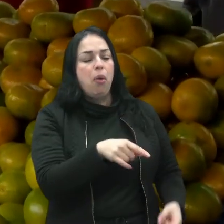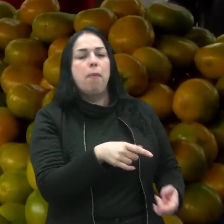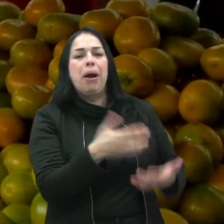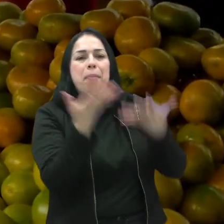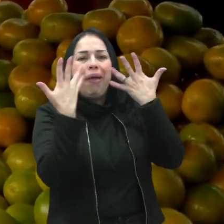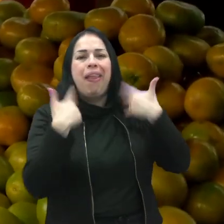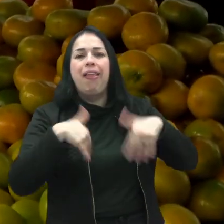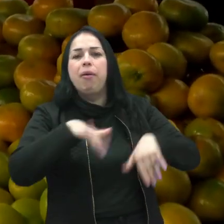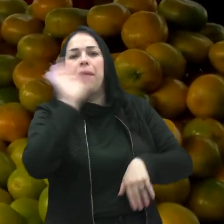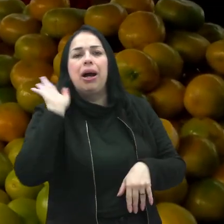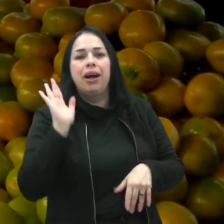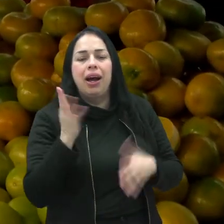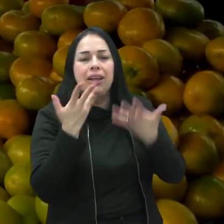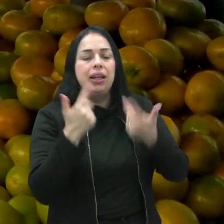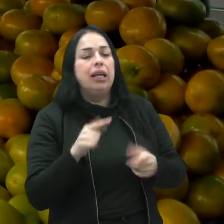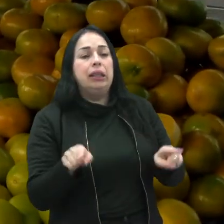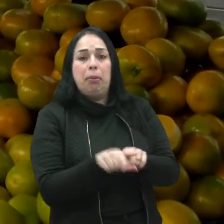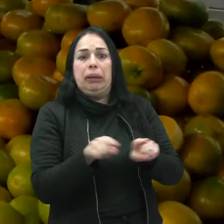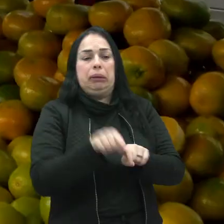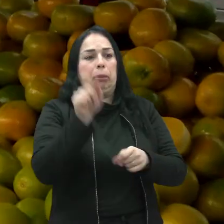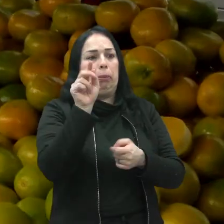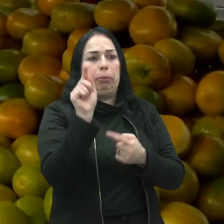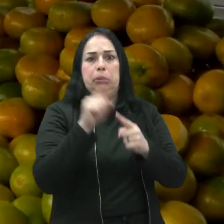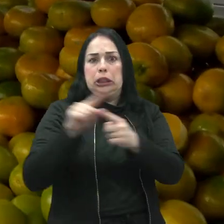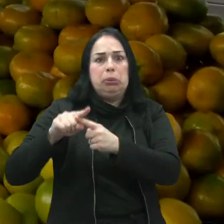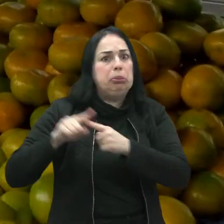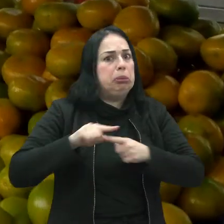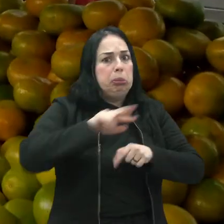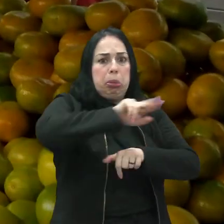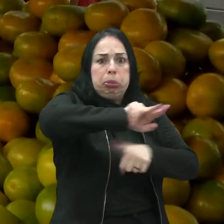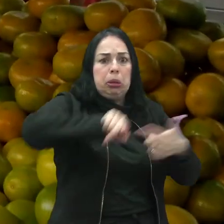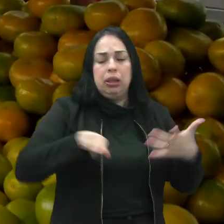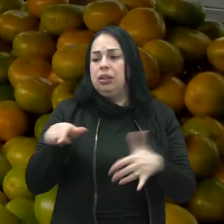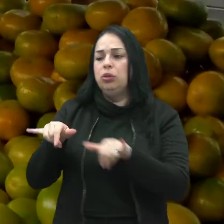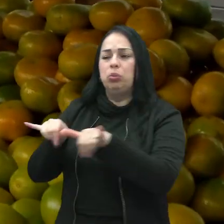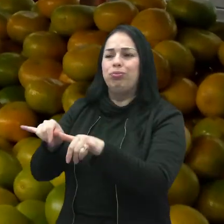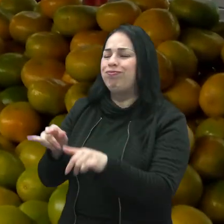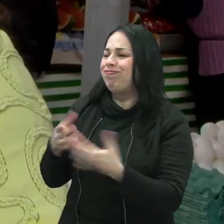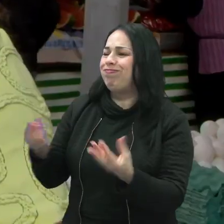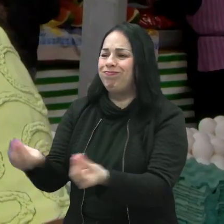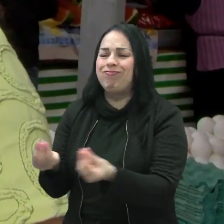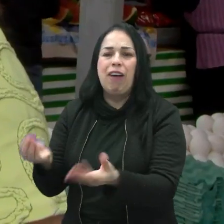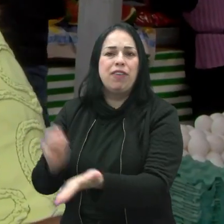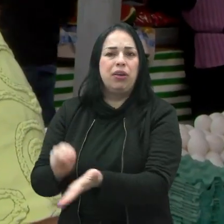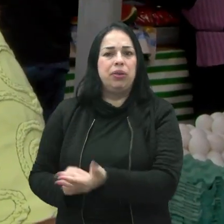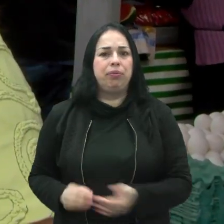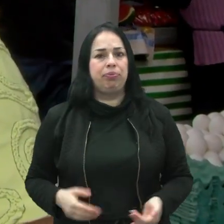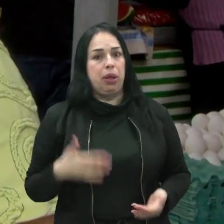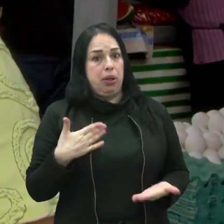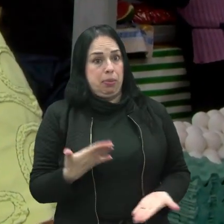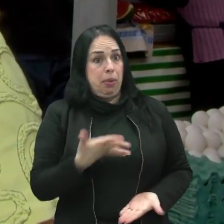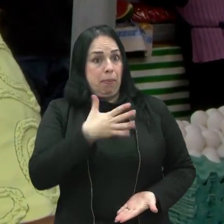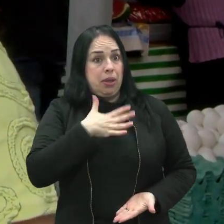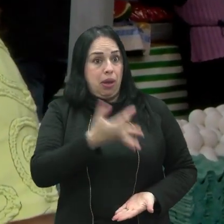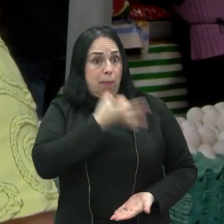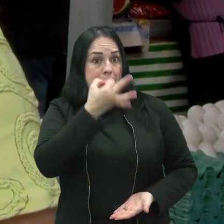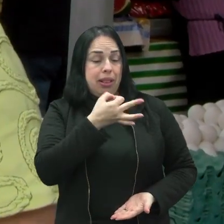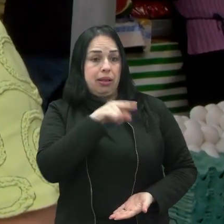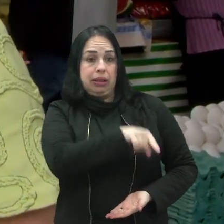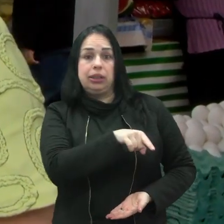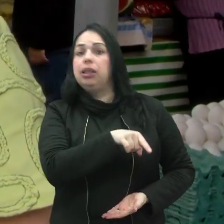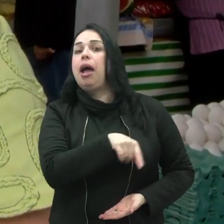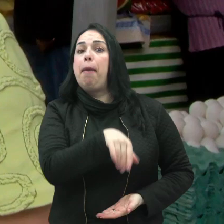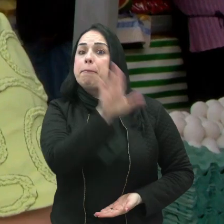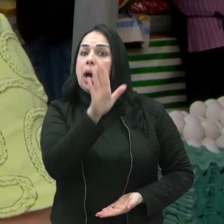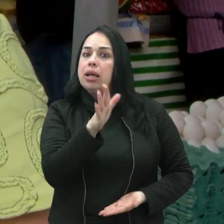mais frescos e tem mais variedade também. Você encontra coisas que você não encontra no supermercado. Bom, eu acho que na feira a gente encontra